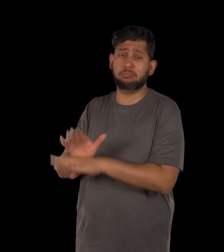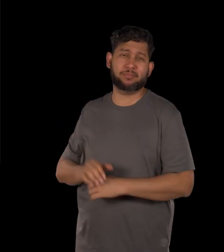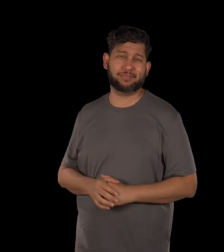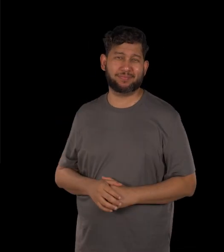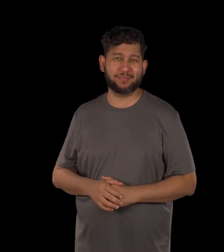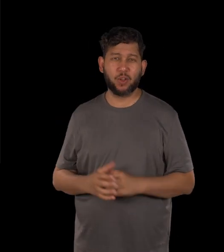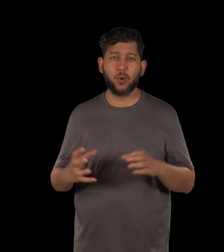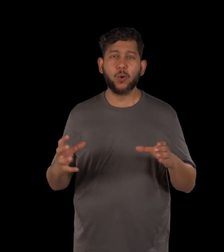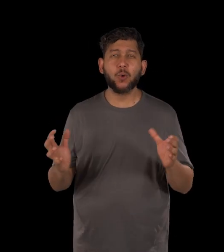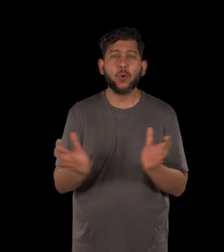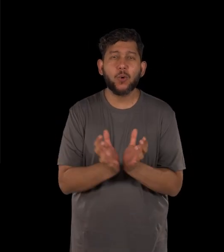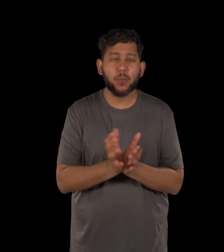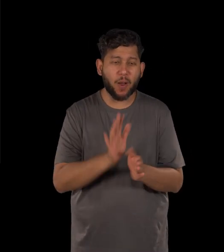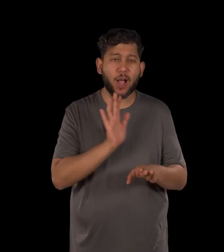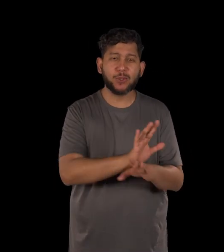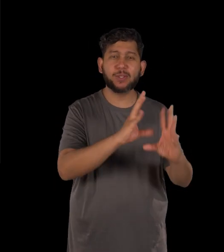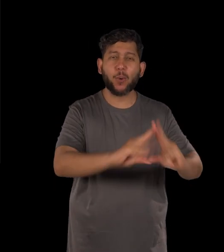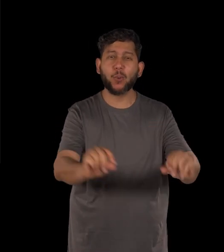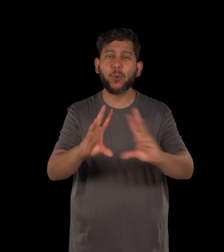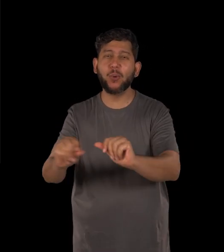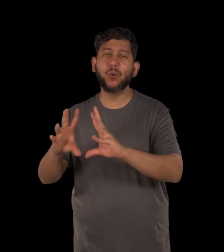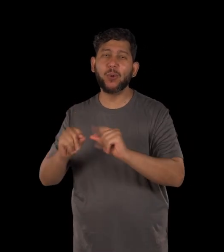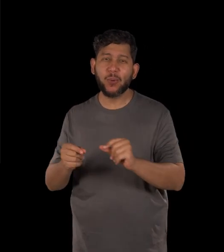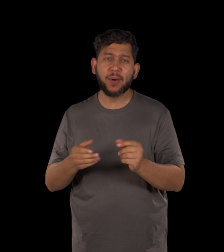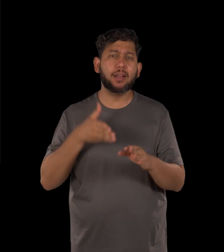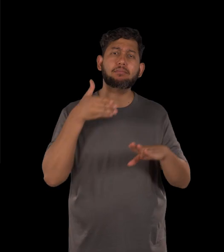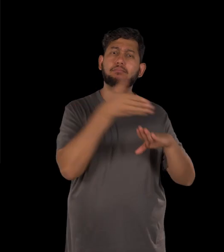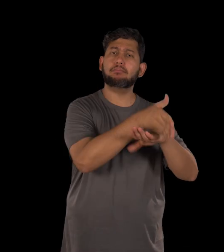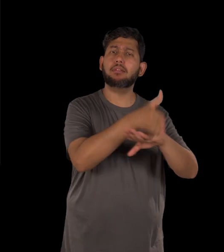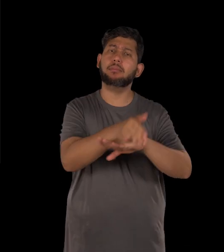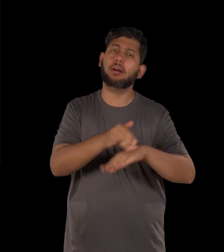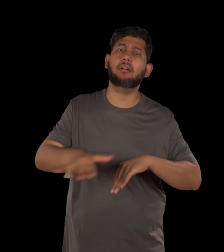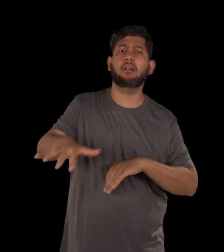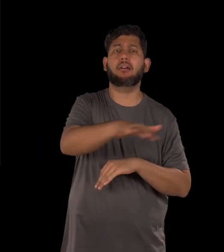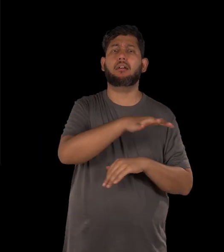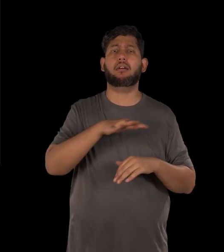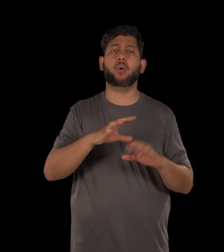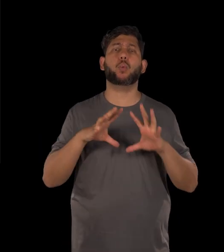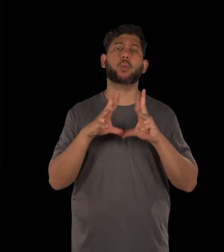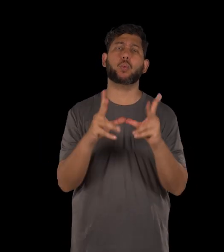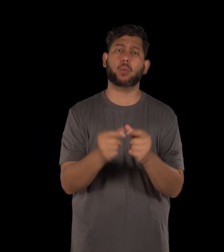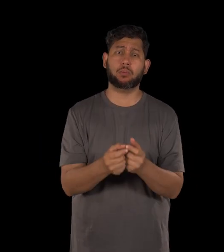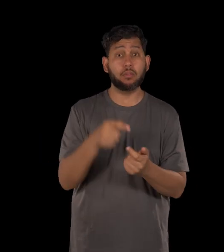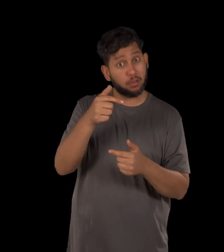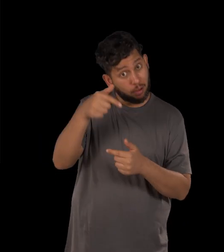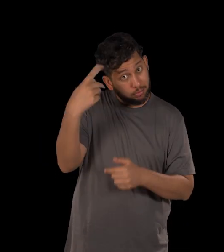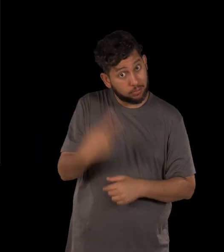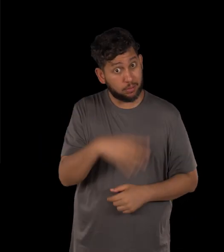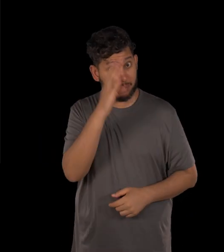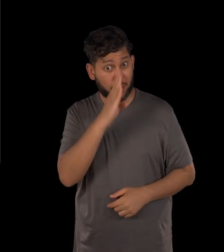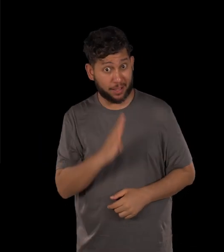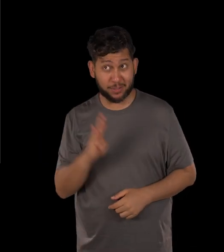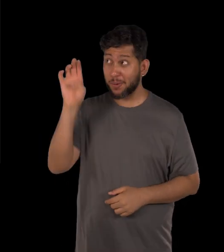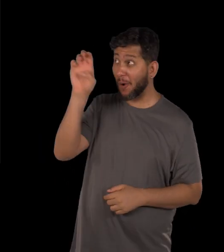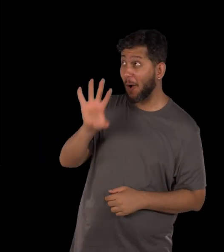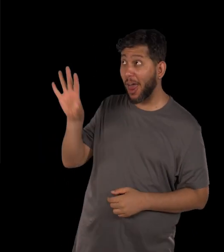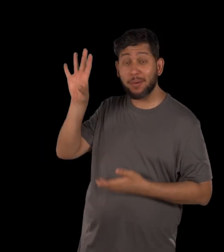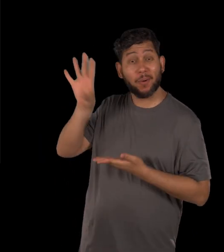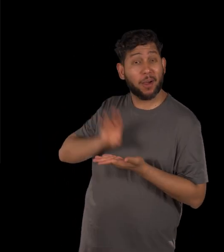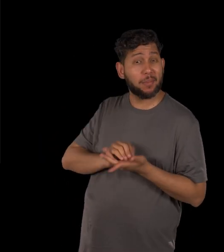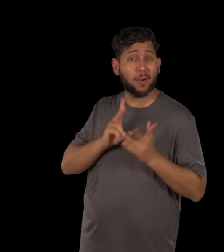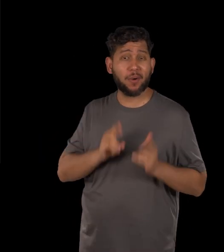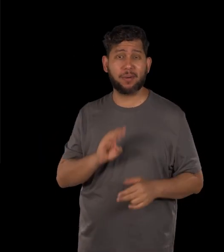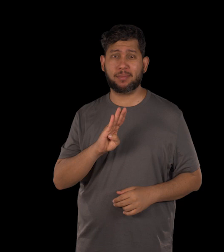Os curandeiros se integraram em todas as áreas da colônia e, com o passar dos anos, se tornaram barbeiros no Brasil.